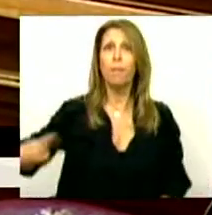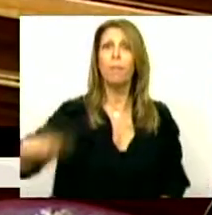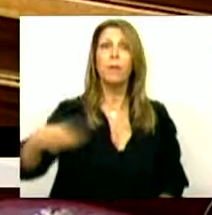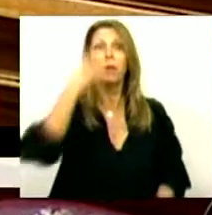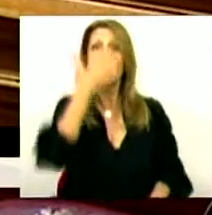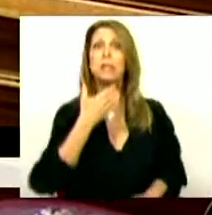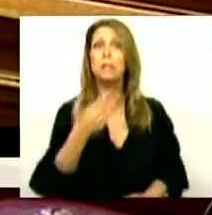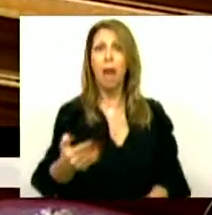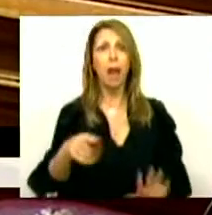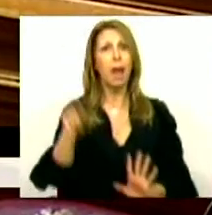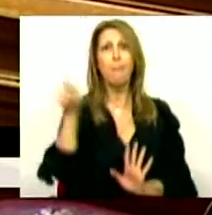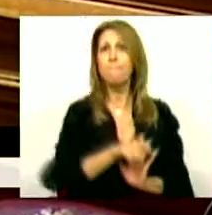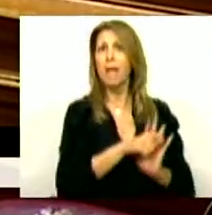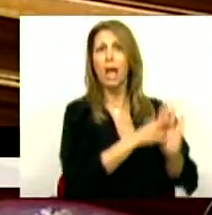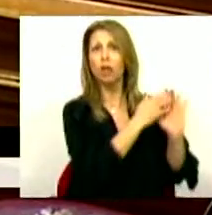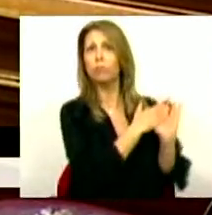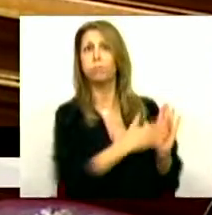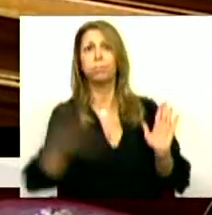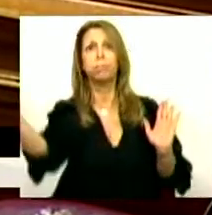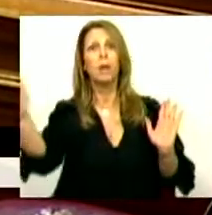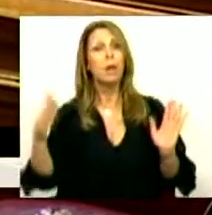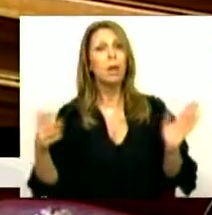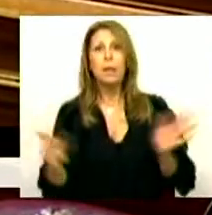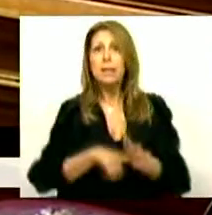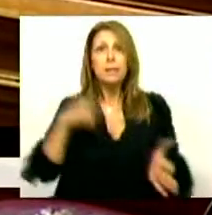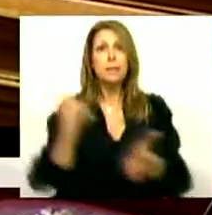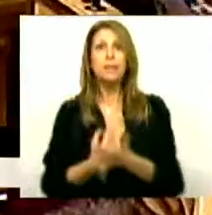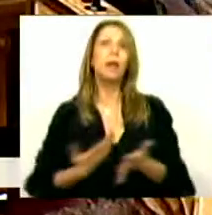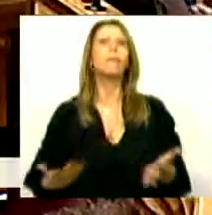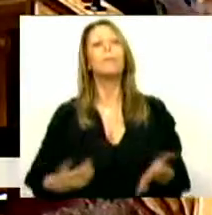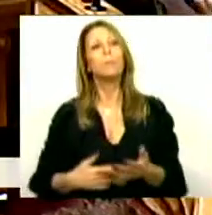dias do mês. Sempre entendemos